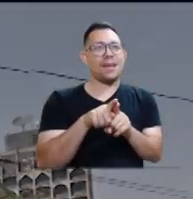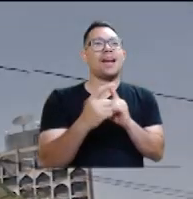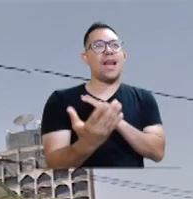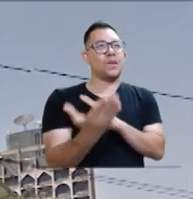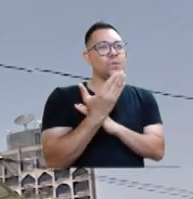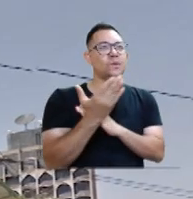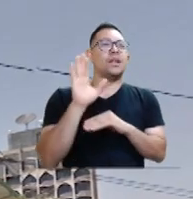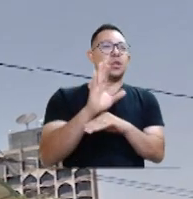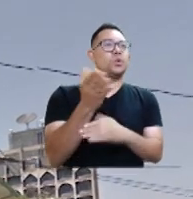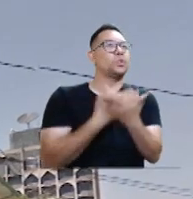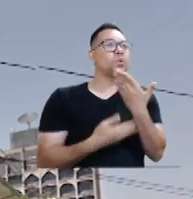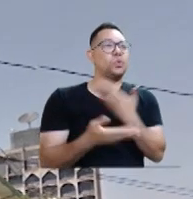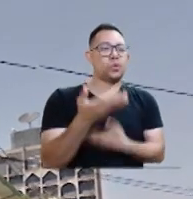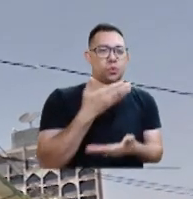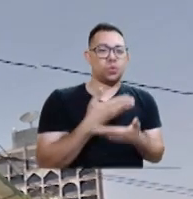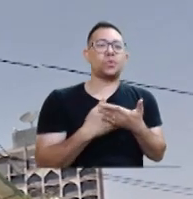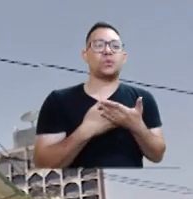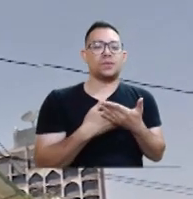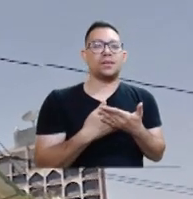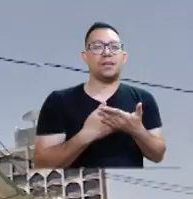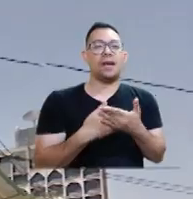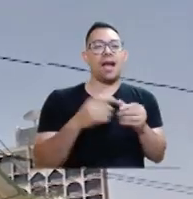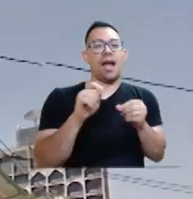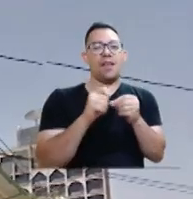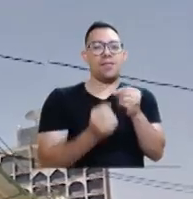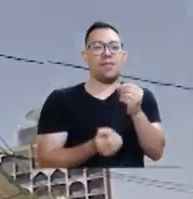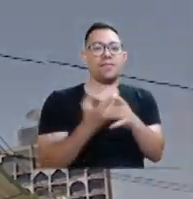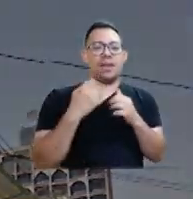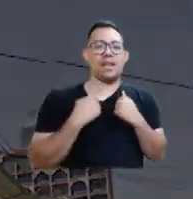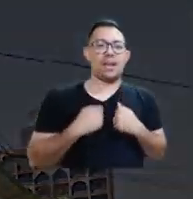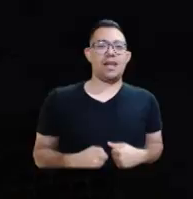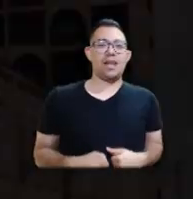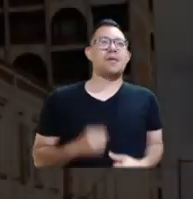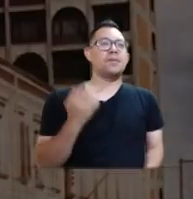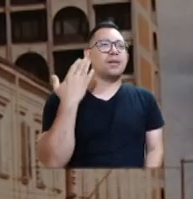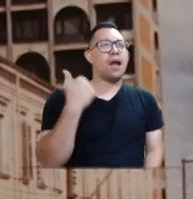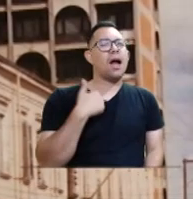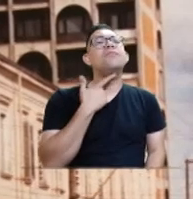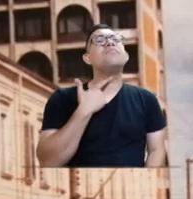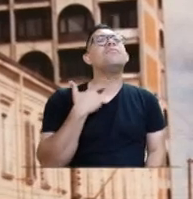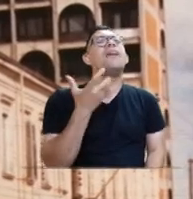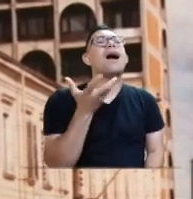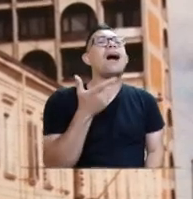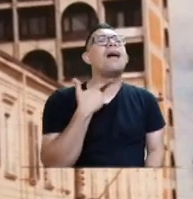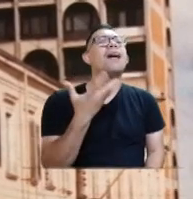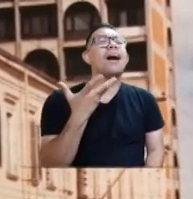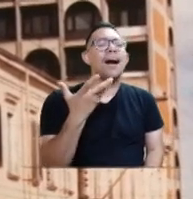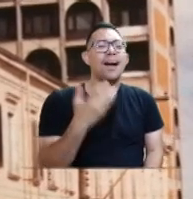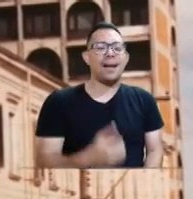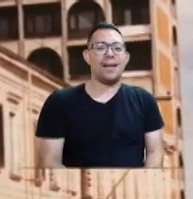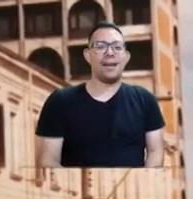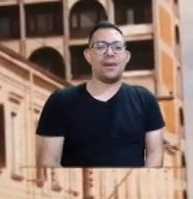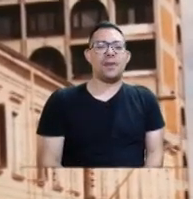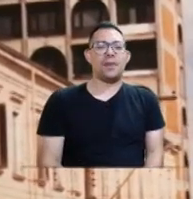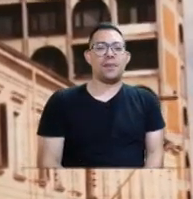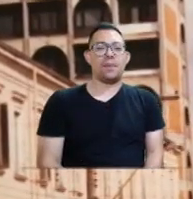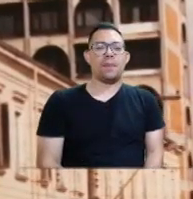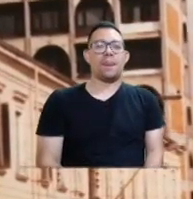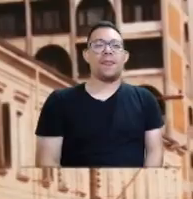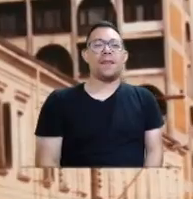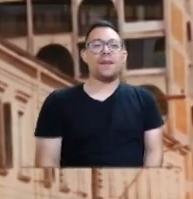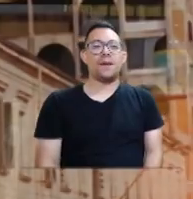tinha lá. Aí a gente fazia um fanzine e aí a gente fez umas camisetas na época. Ah, eu vou querer.